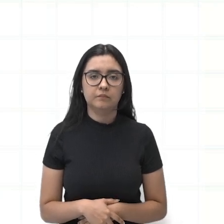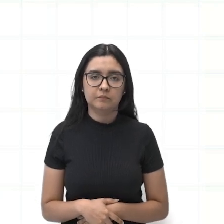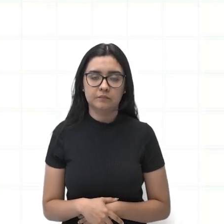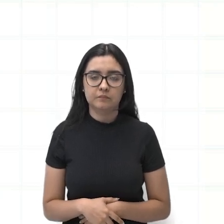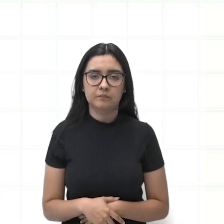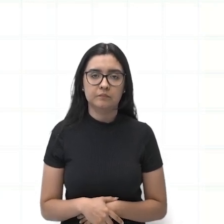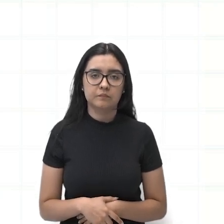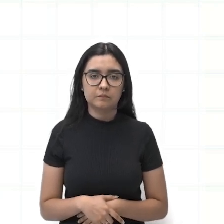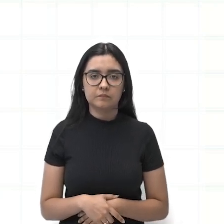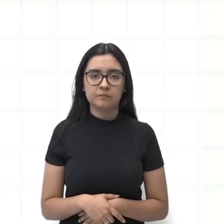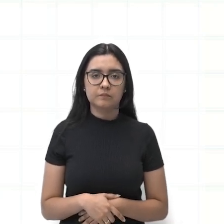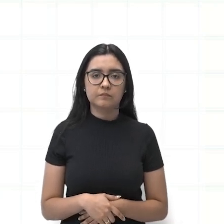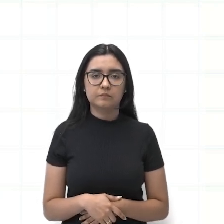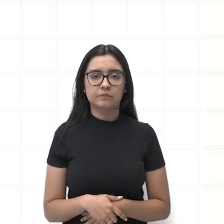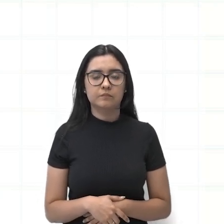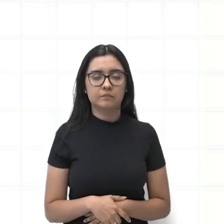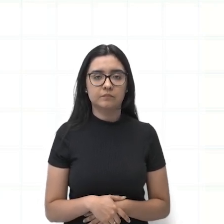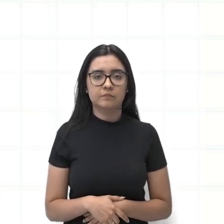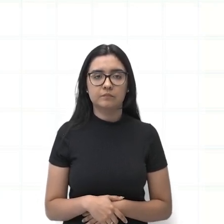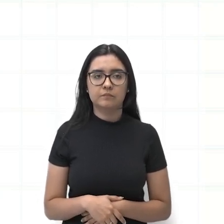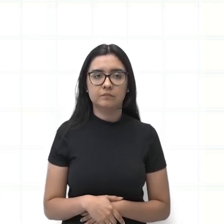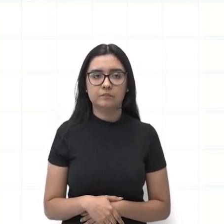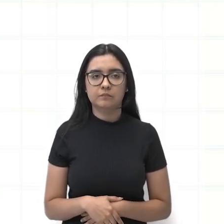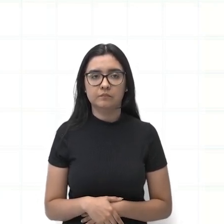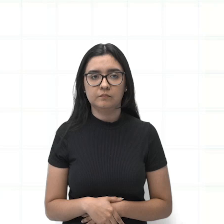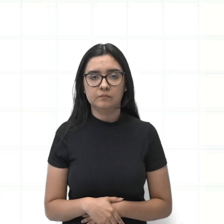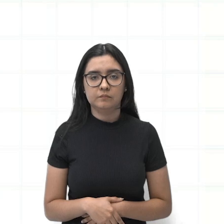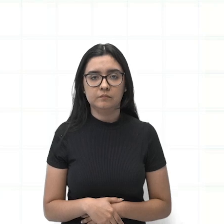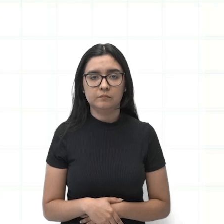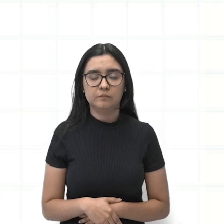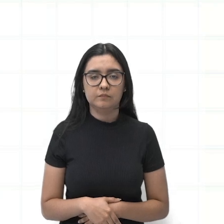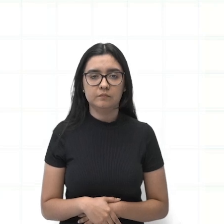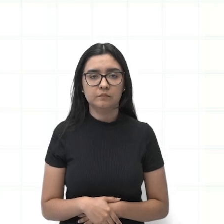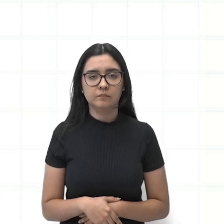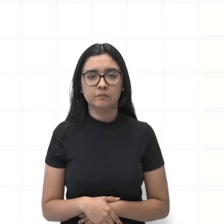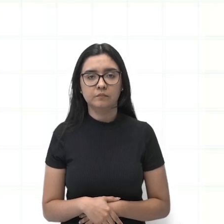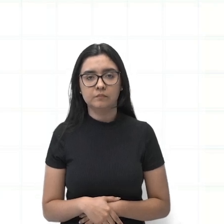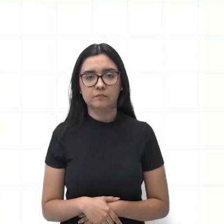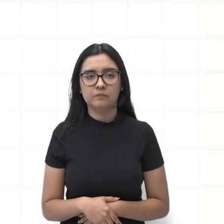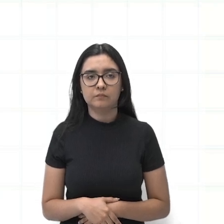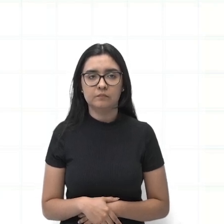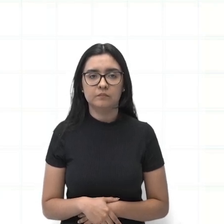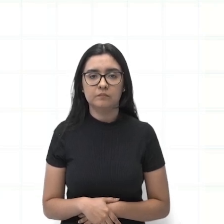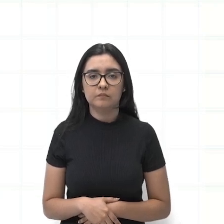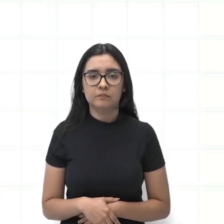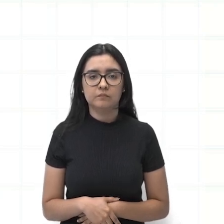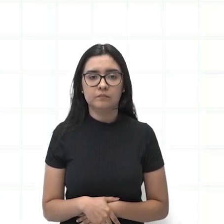está, João? I'm good. Eu estou bem. How about you? E quanto a você?